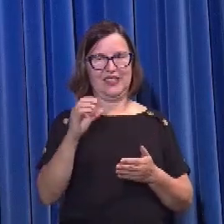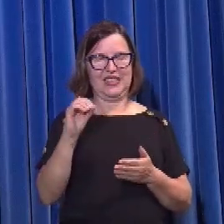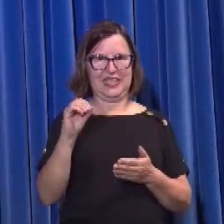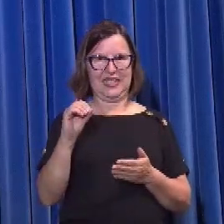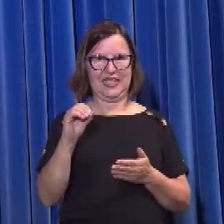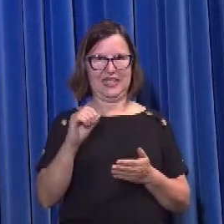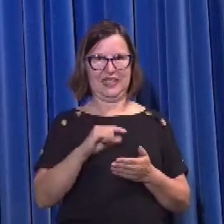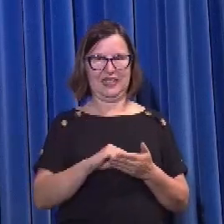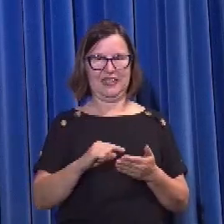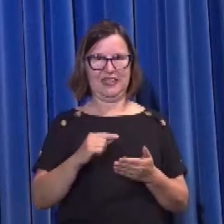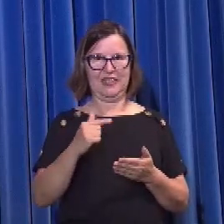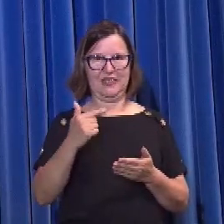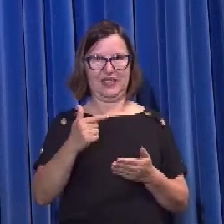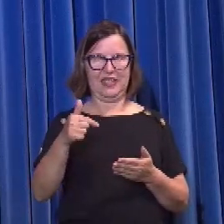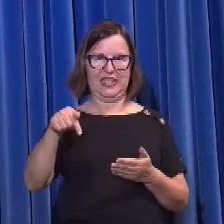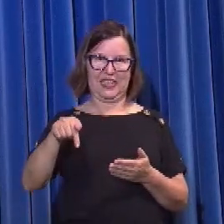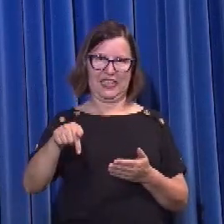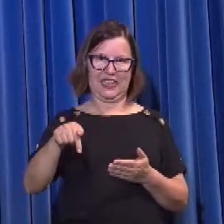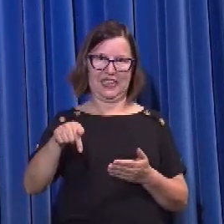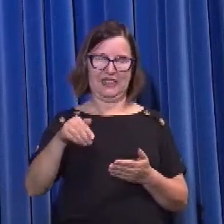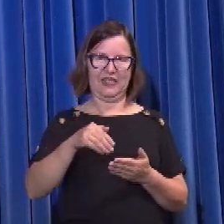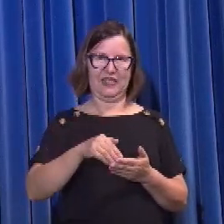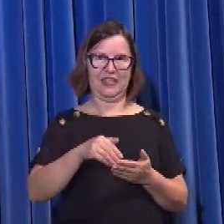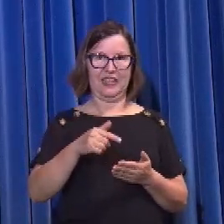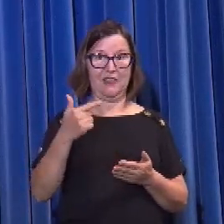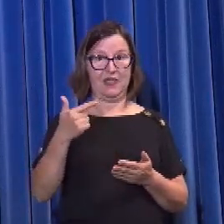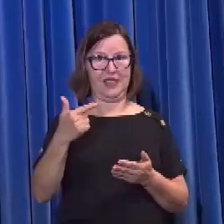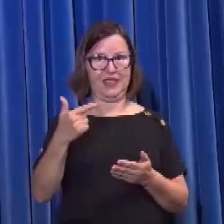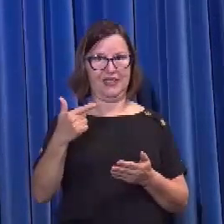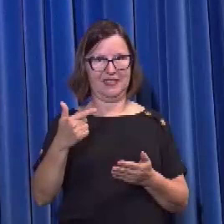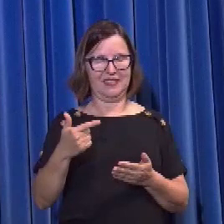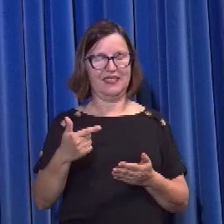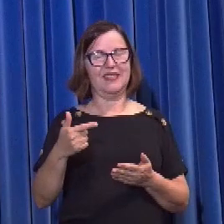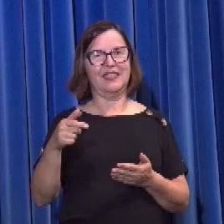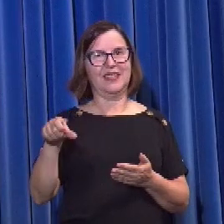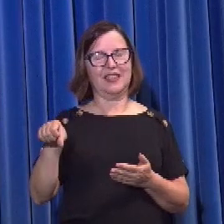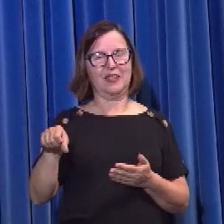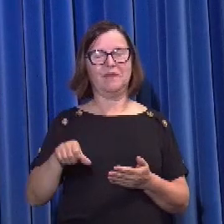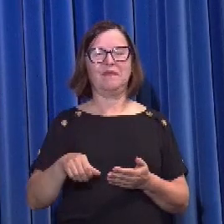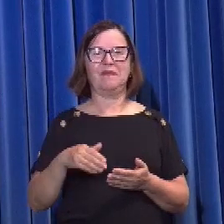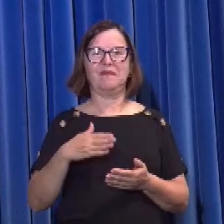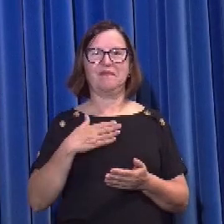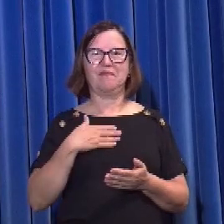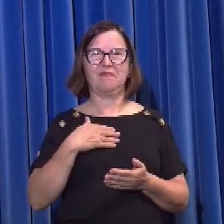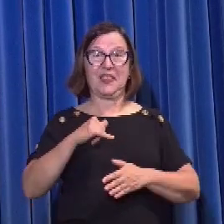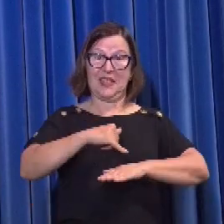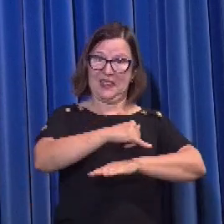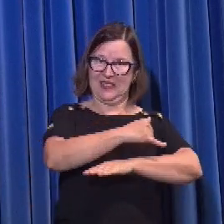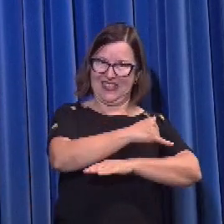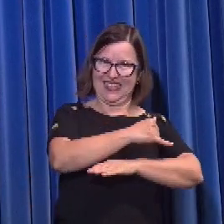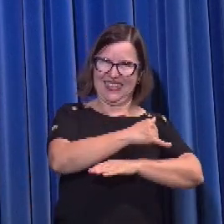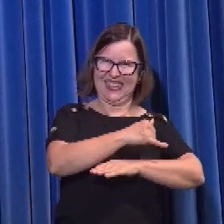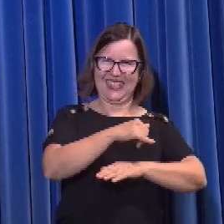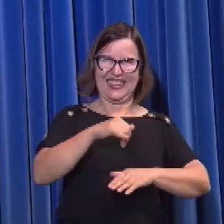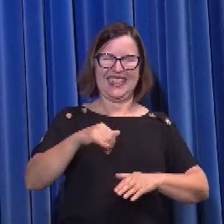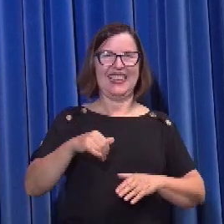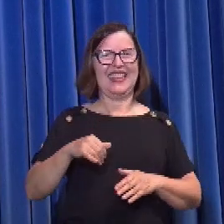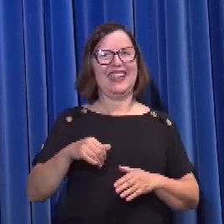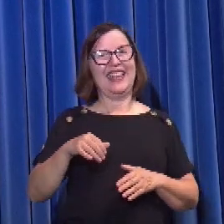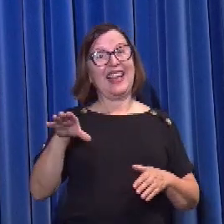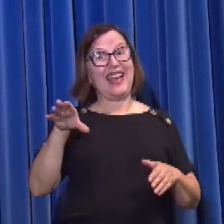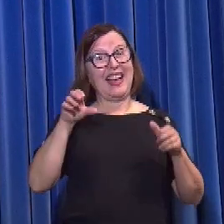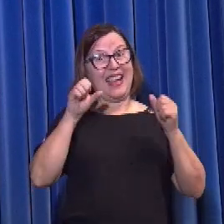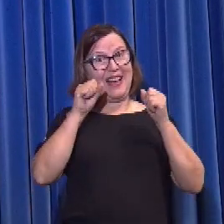João, capítulo 10, versículos 27 e 29. As minhas ovelhas ouvem a minha voz. Eu